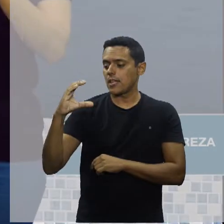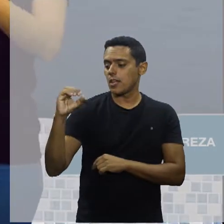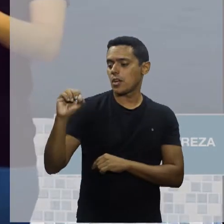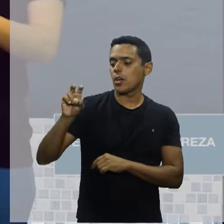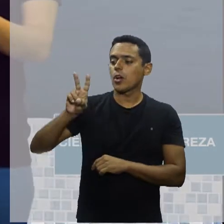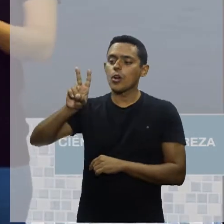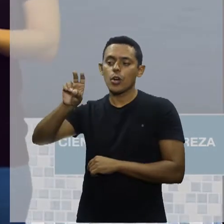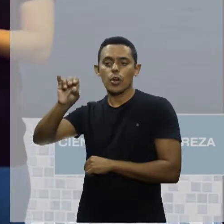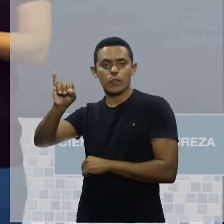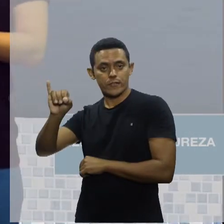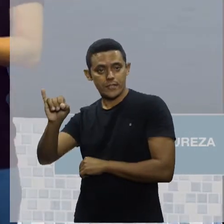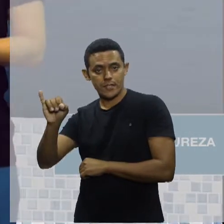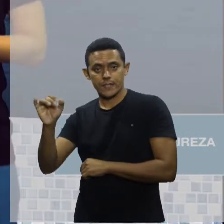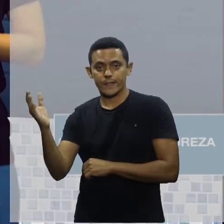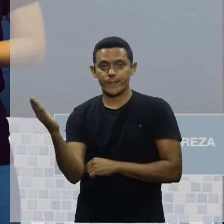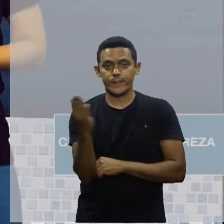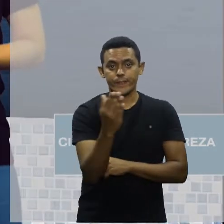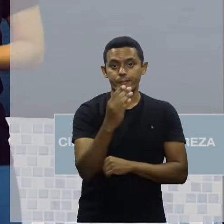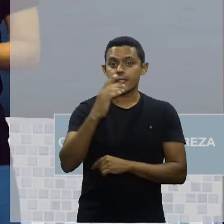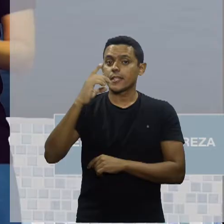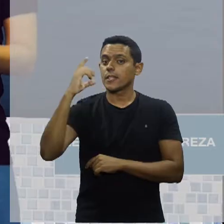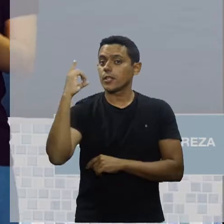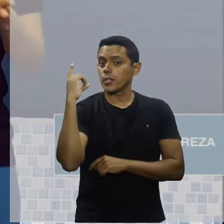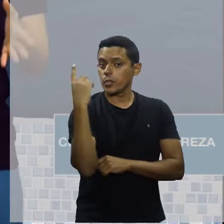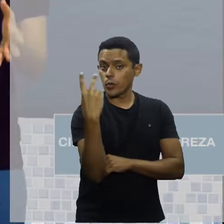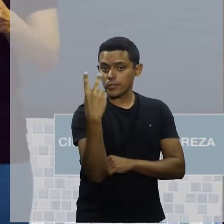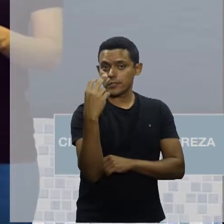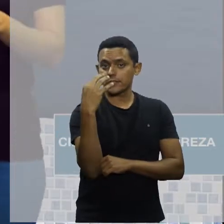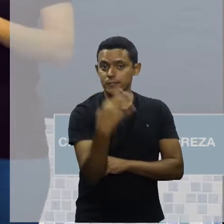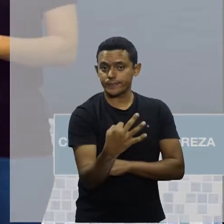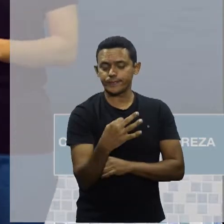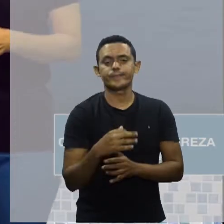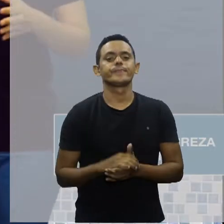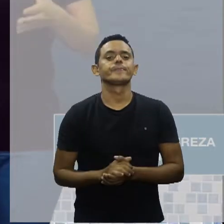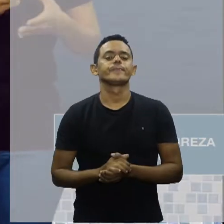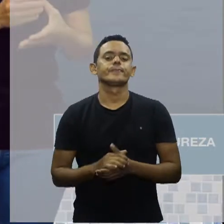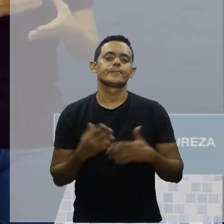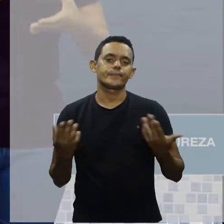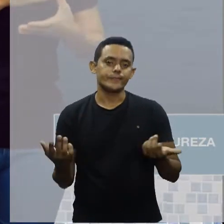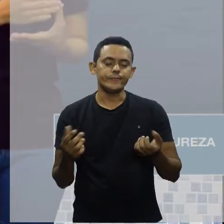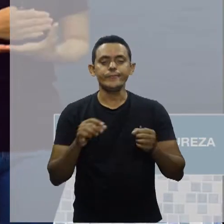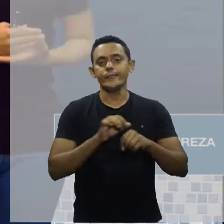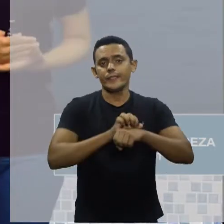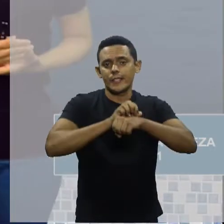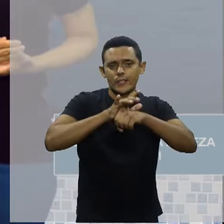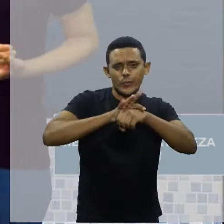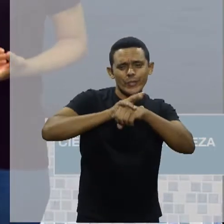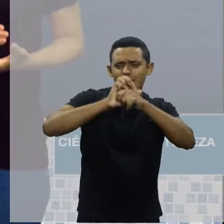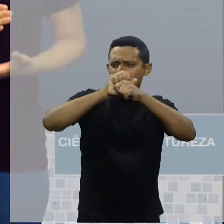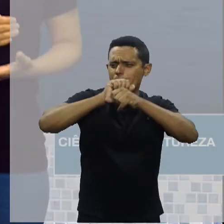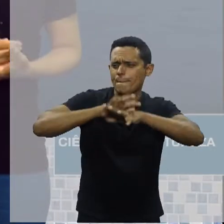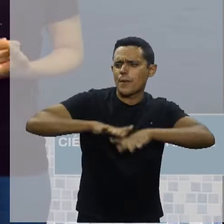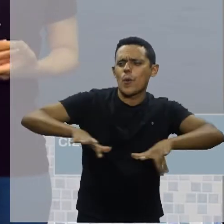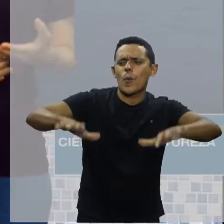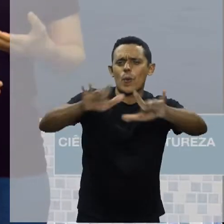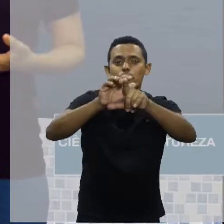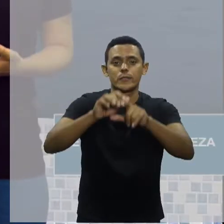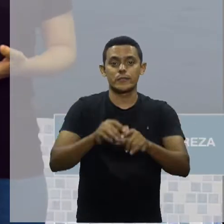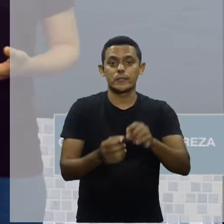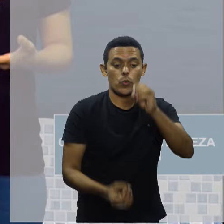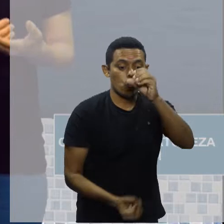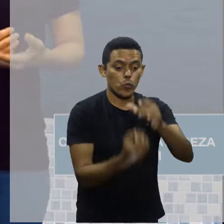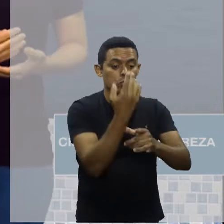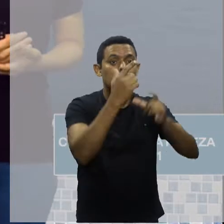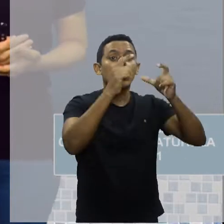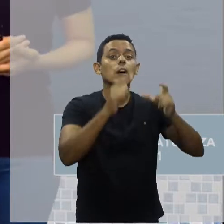e o vírus, vocês podem dizer que é coronavírus ou SARS-CoV-2. Então, os primeiros casos dessa doença, eles